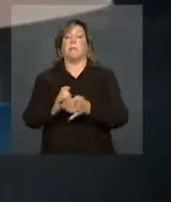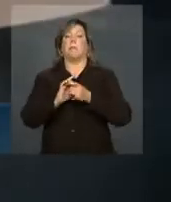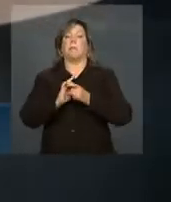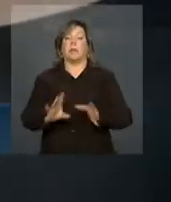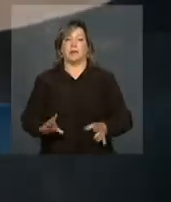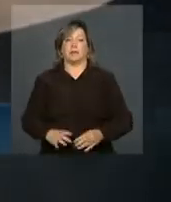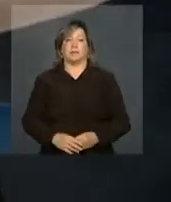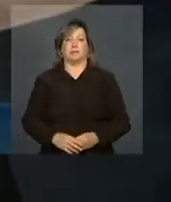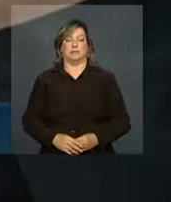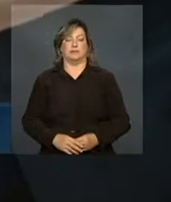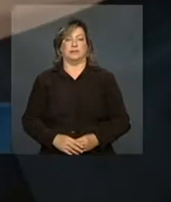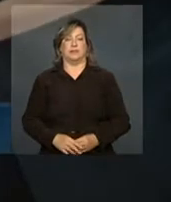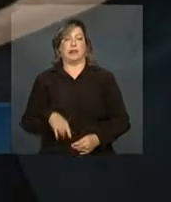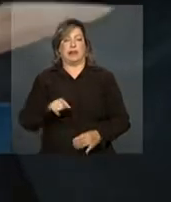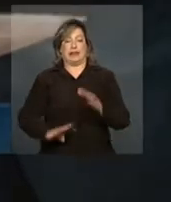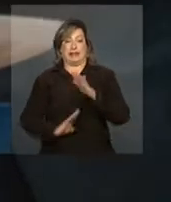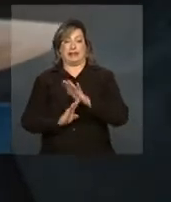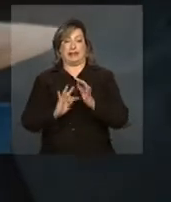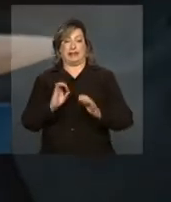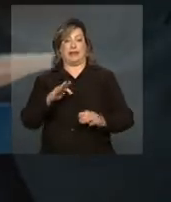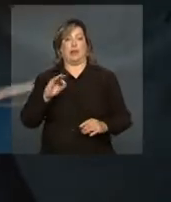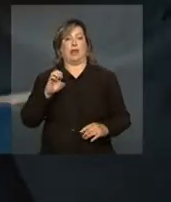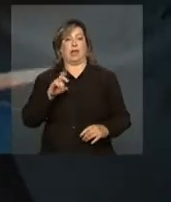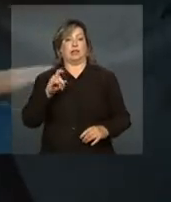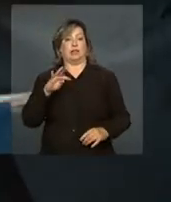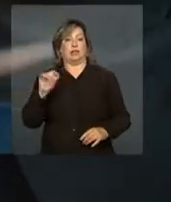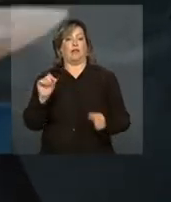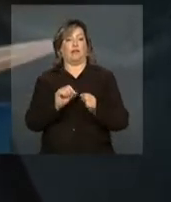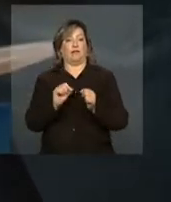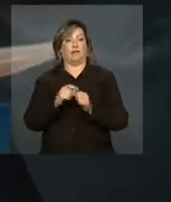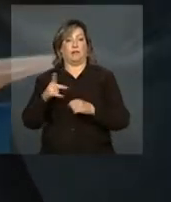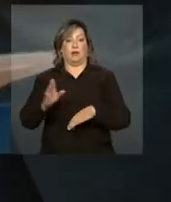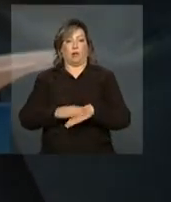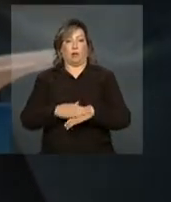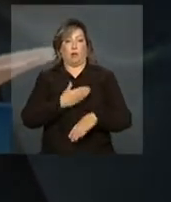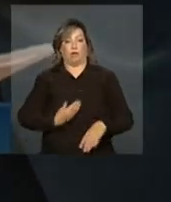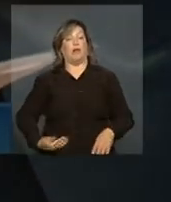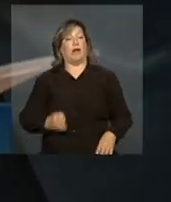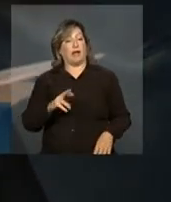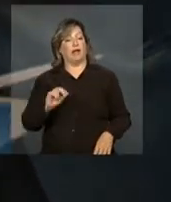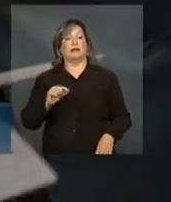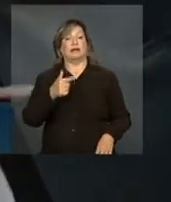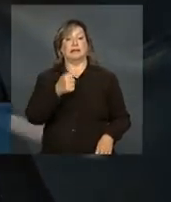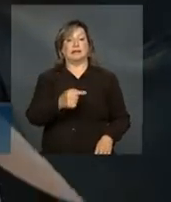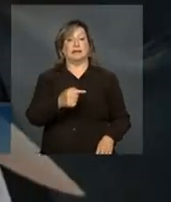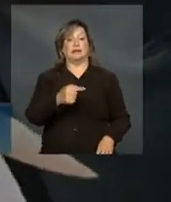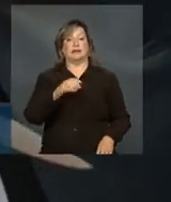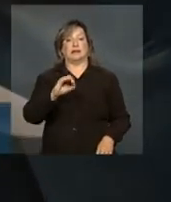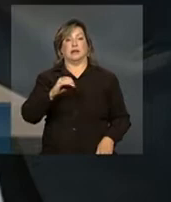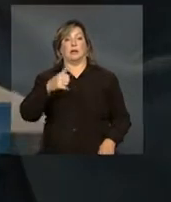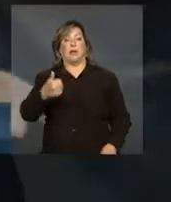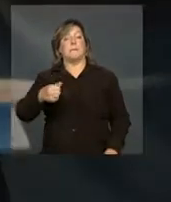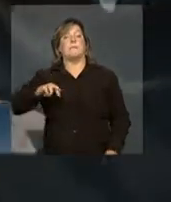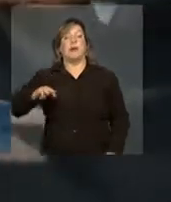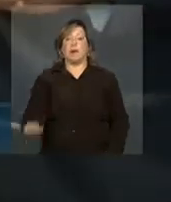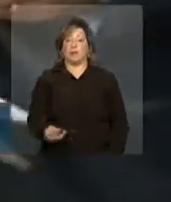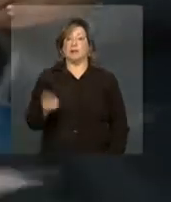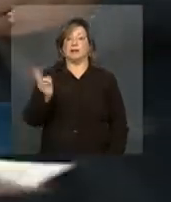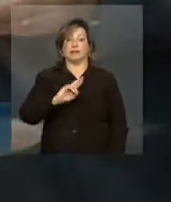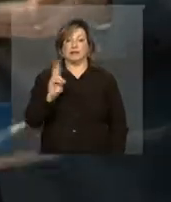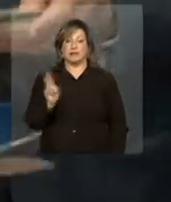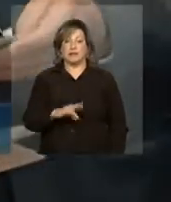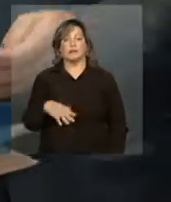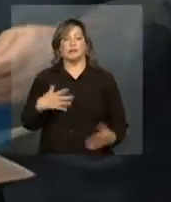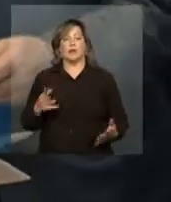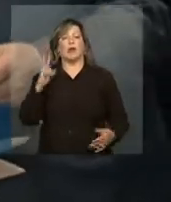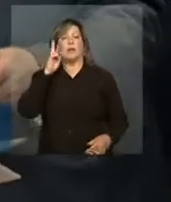permitida o teto no edital fixado pelo governo era de R 701 milhões deais então